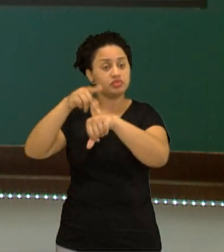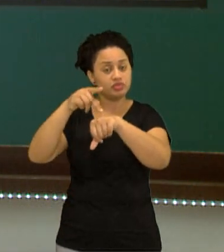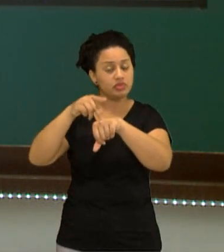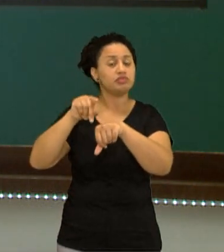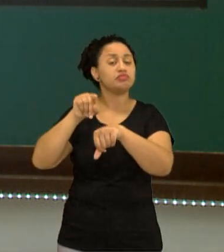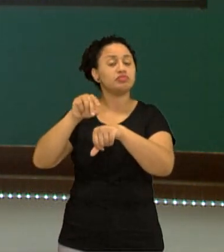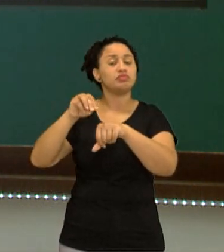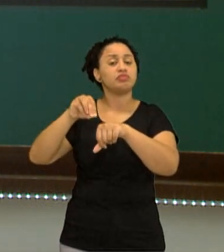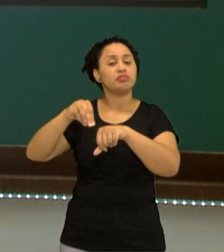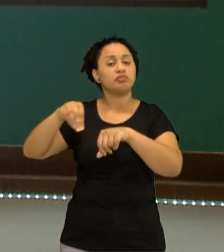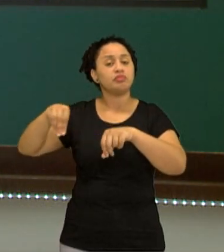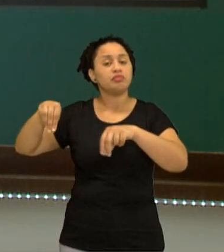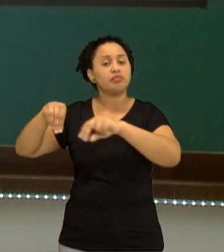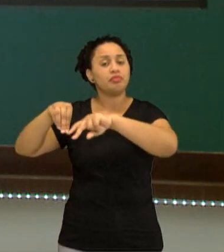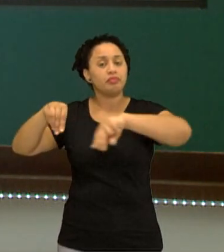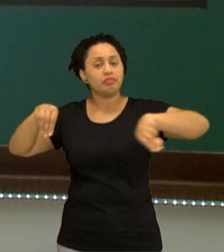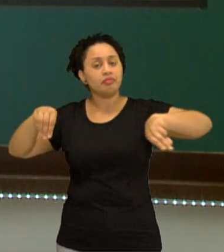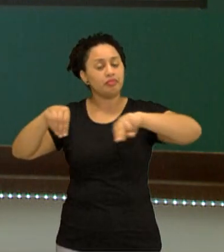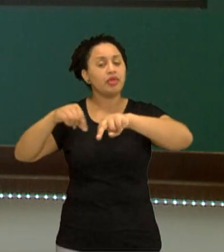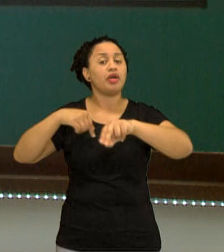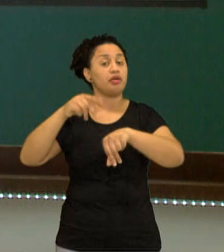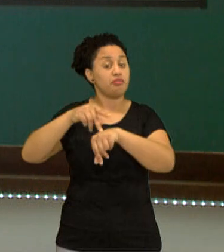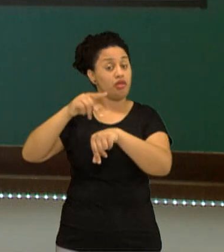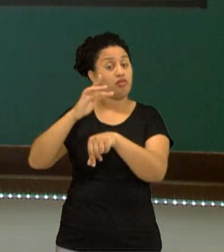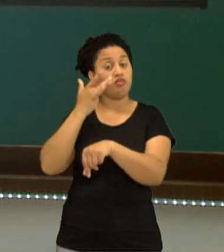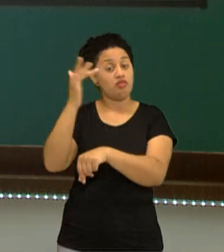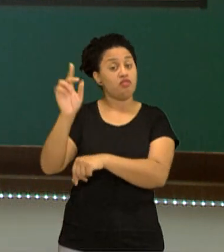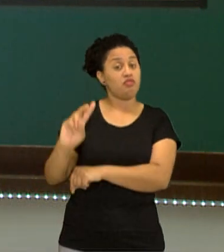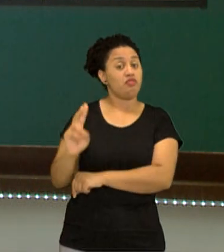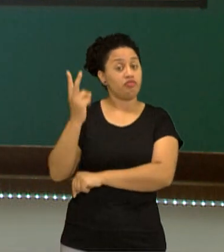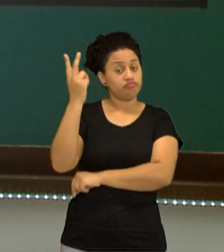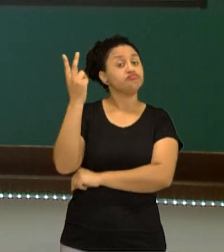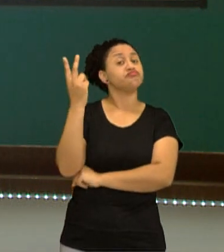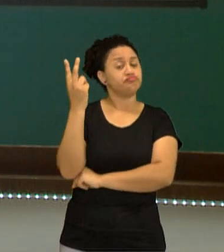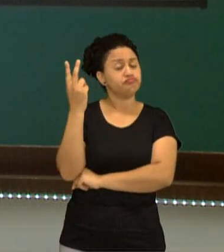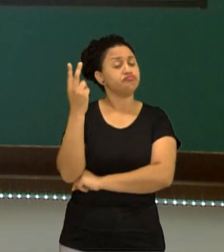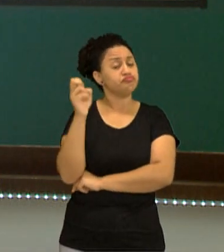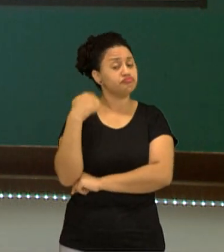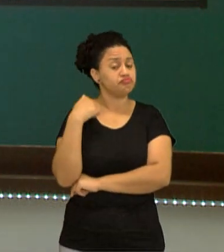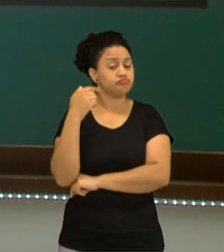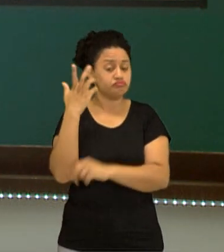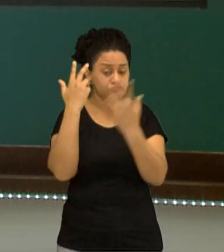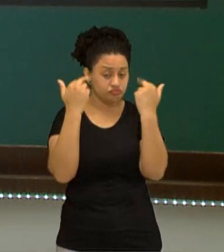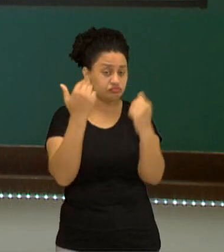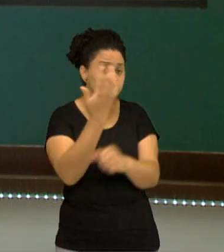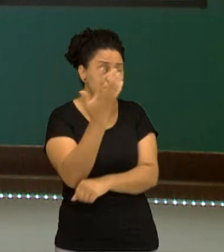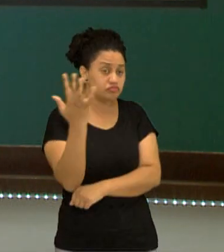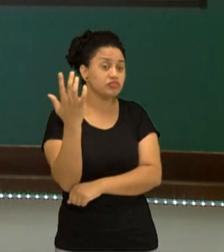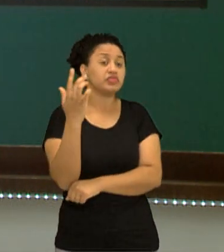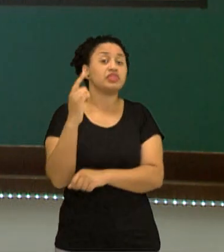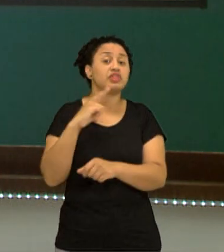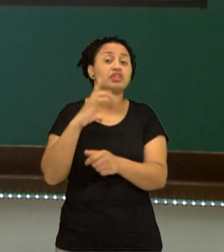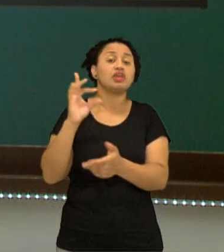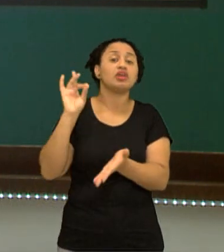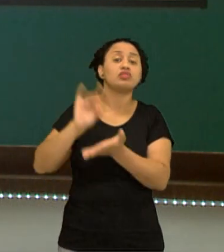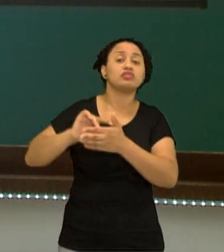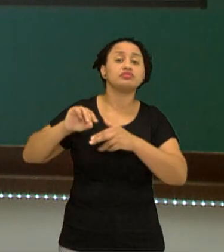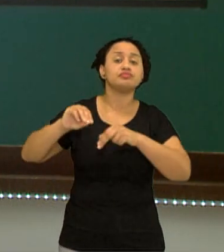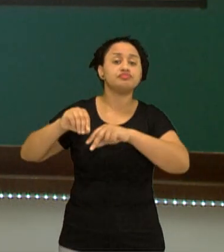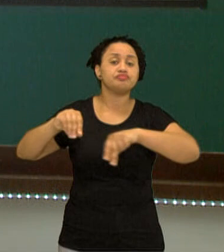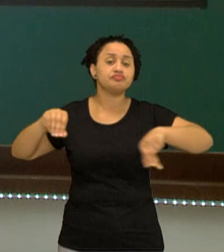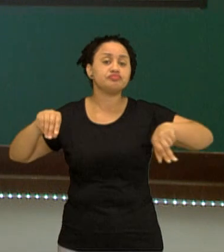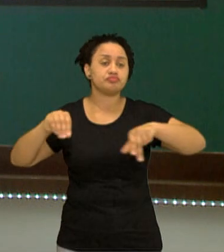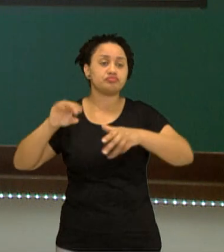esses minérios, pedras preciosas. É da natureza. Ok, tem uma origem